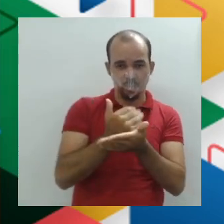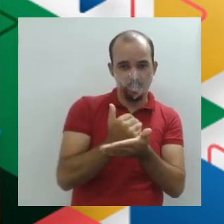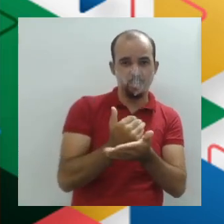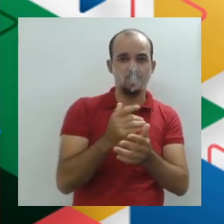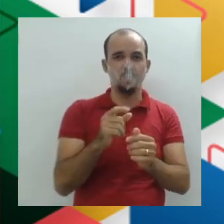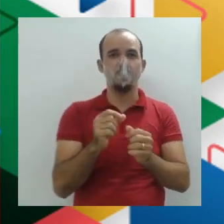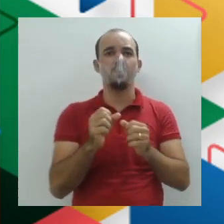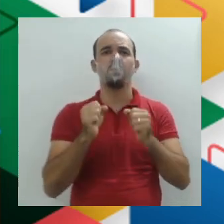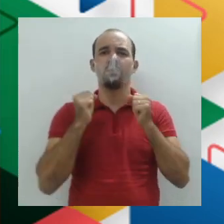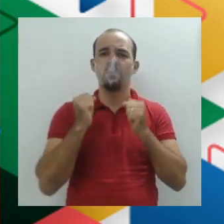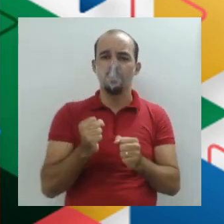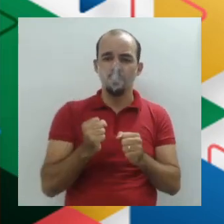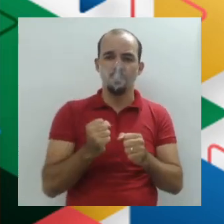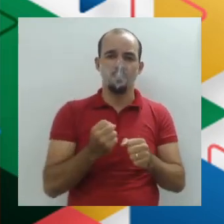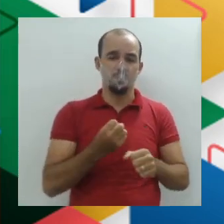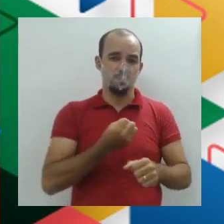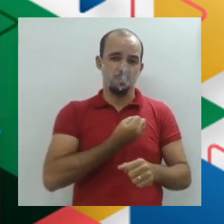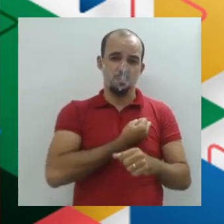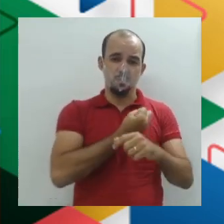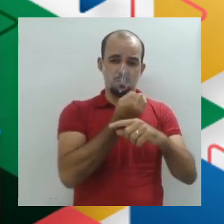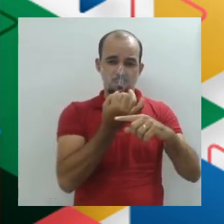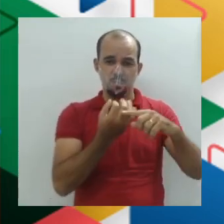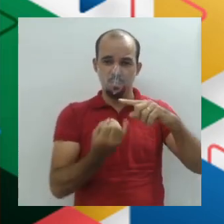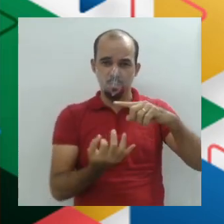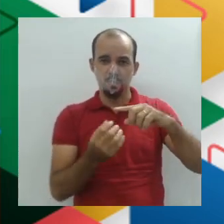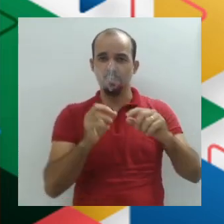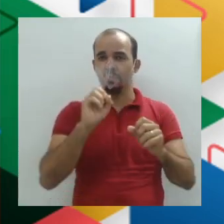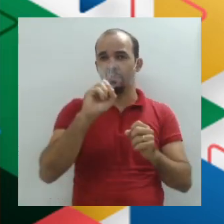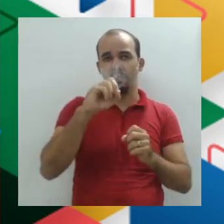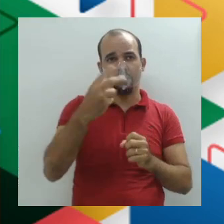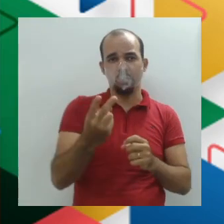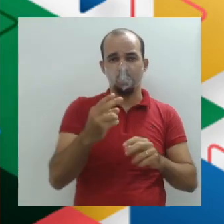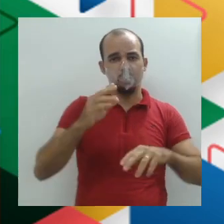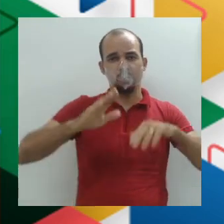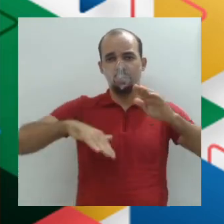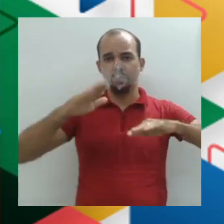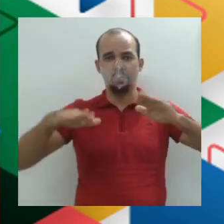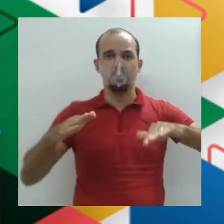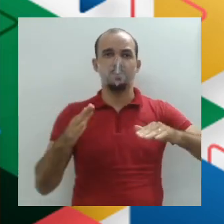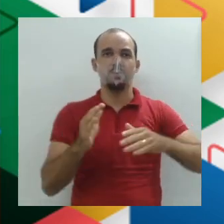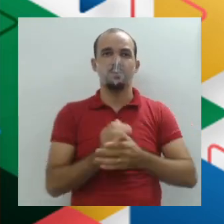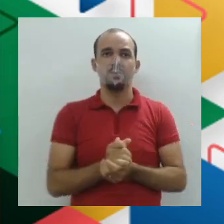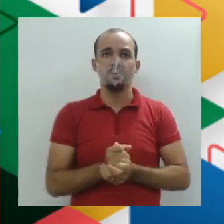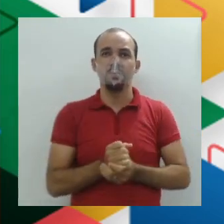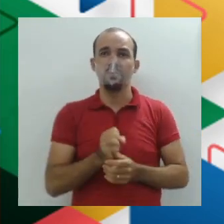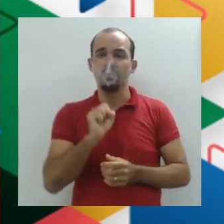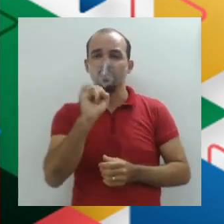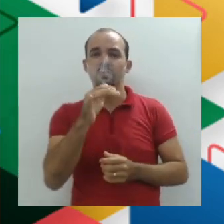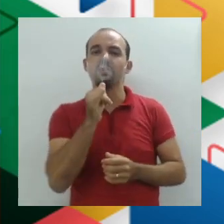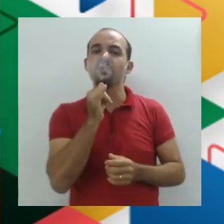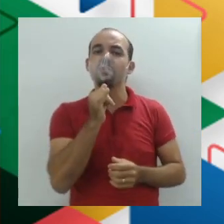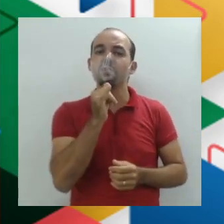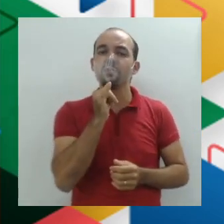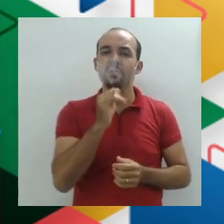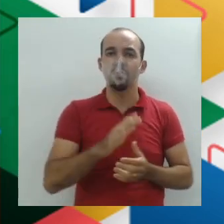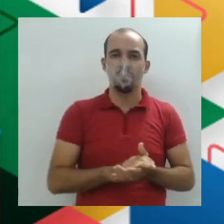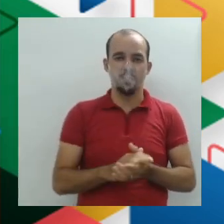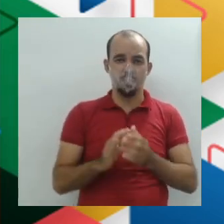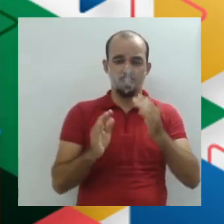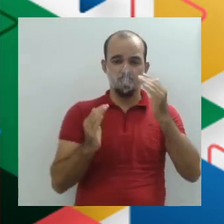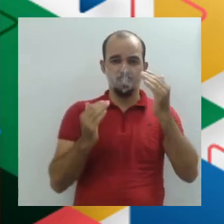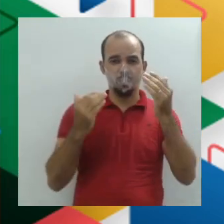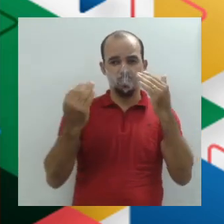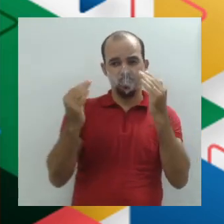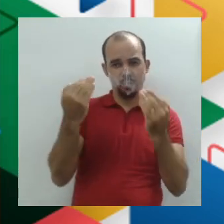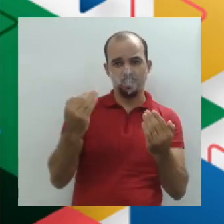entre dois números ou duas grandezas, beleza? Então, toda vez que eu quiser comparar duas grandezas, por exemplo, quando eu quero dividir...